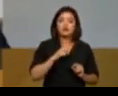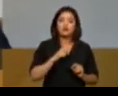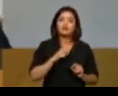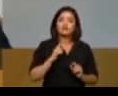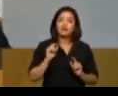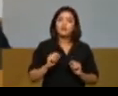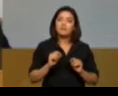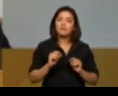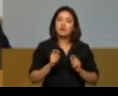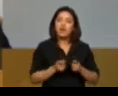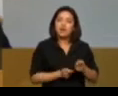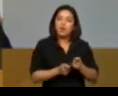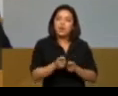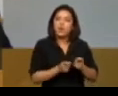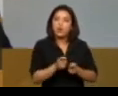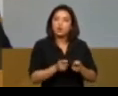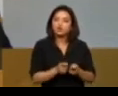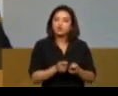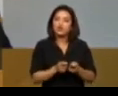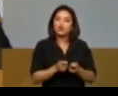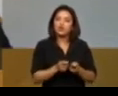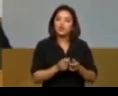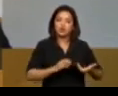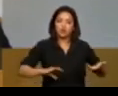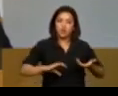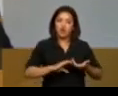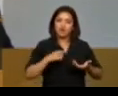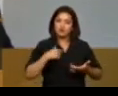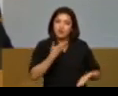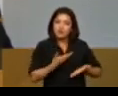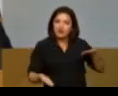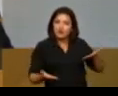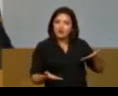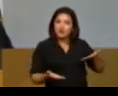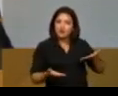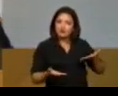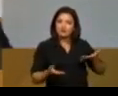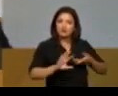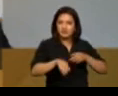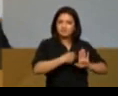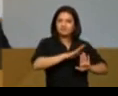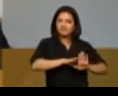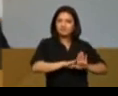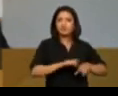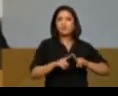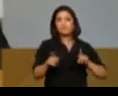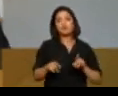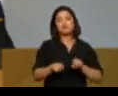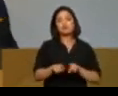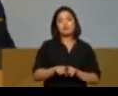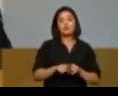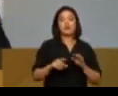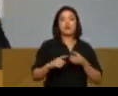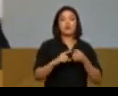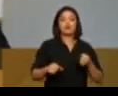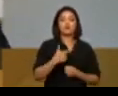o controle da operação por parte do Congresso Nacional. Além disso, observo que o caput do